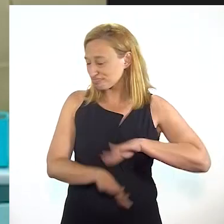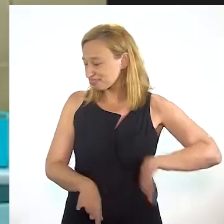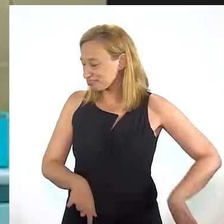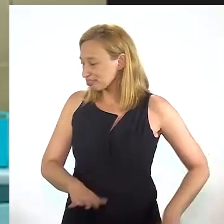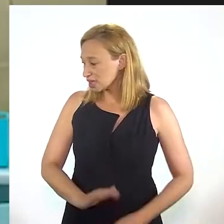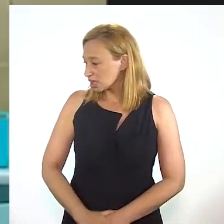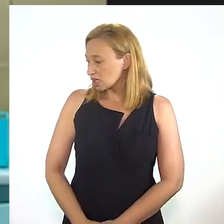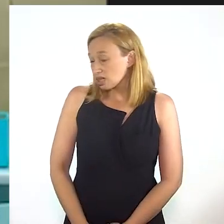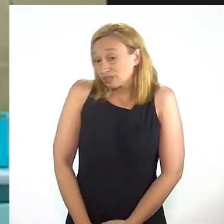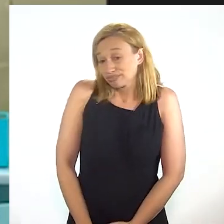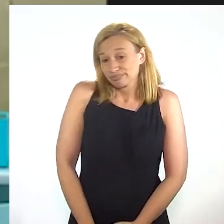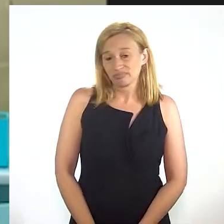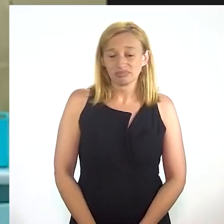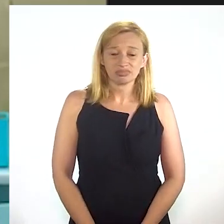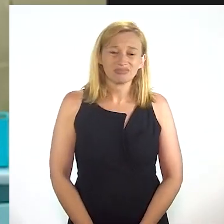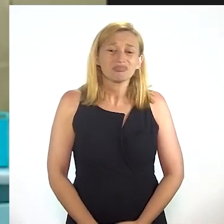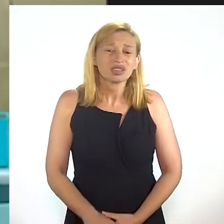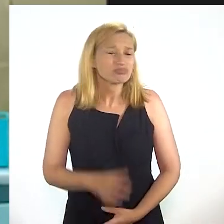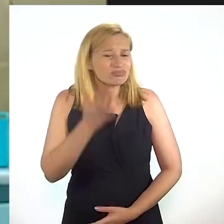celular.